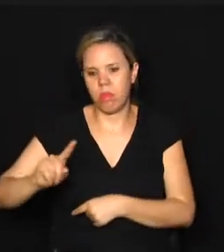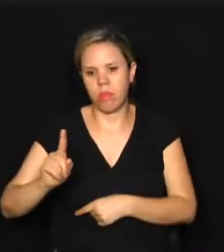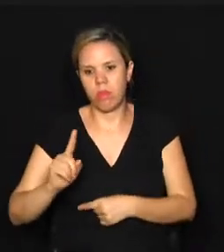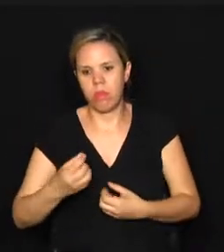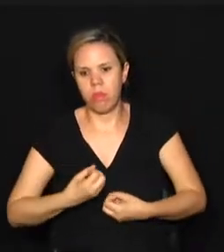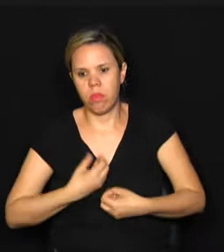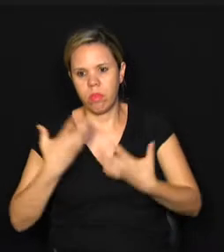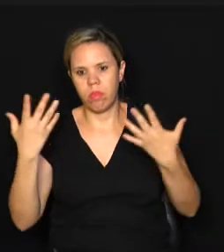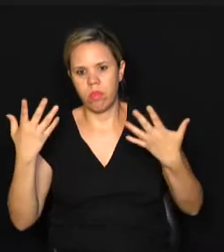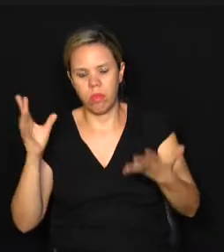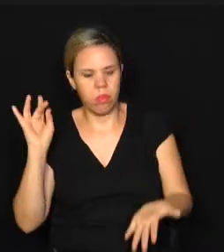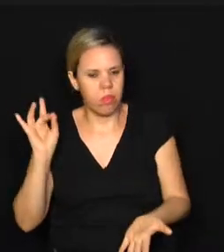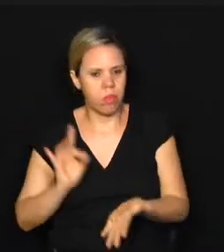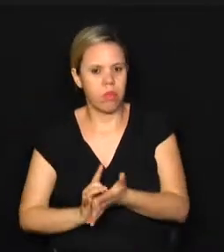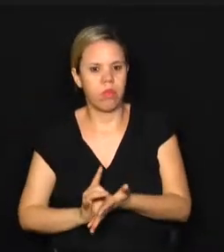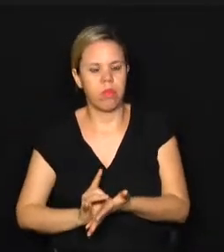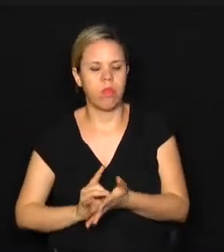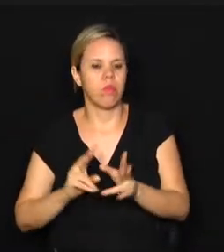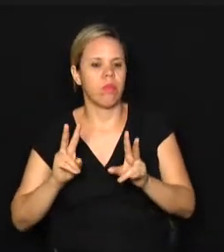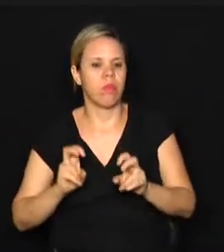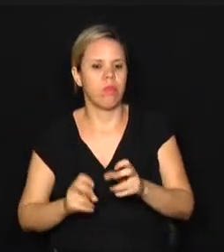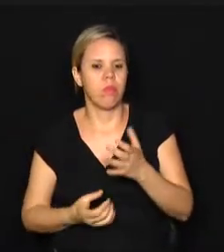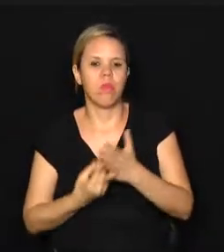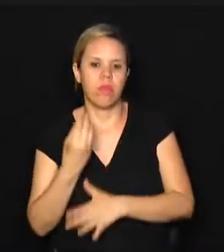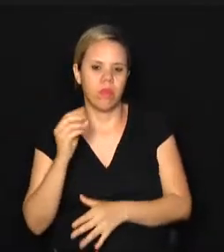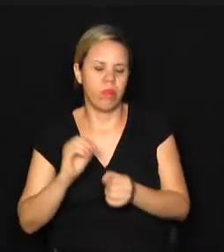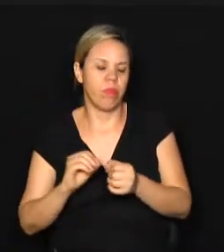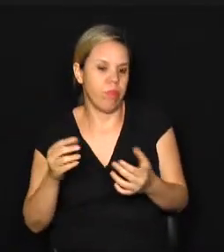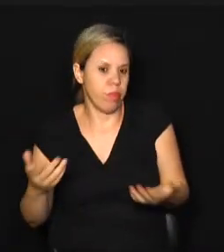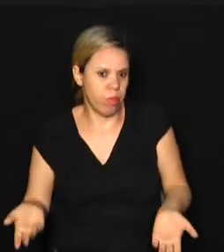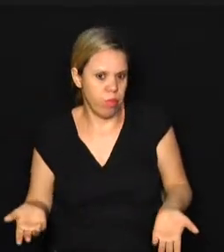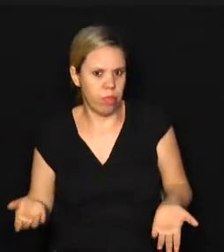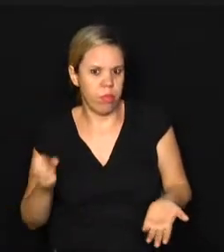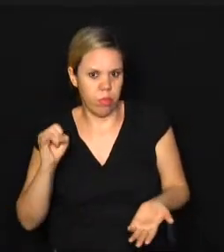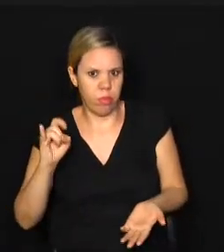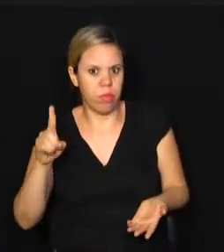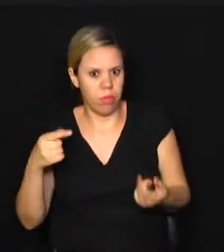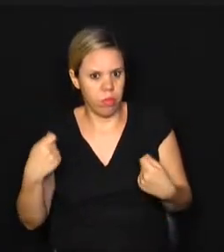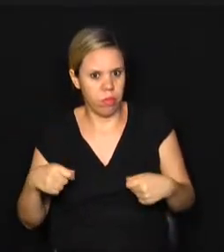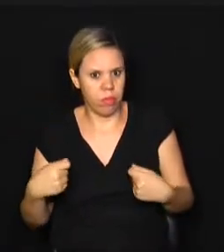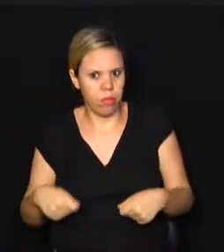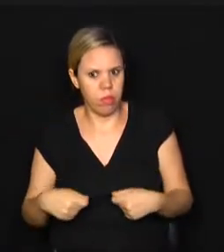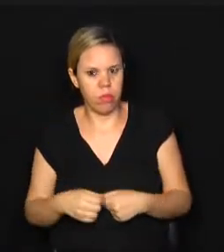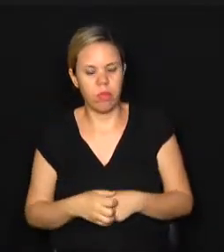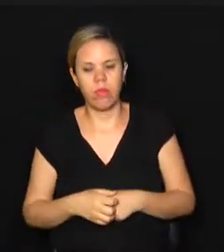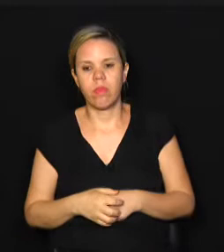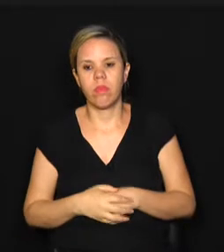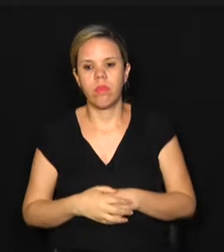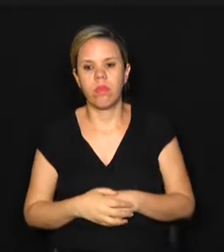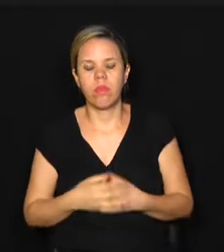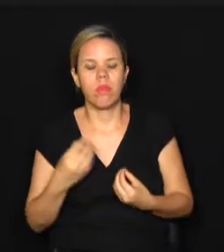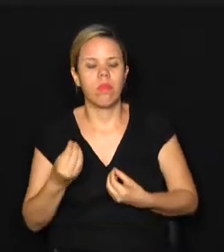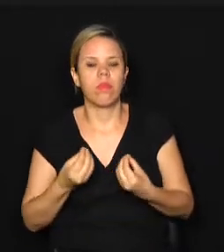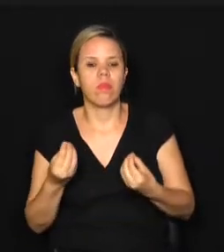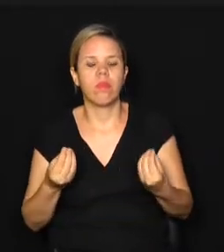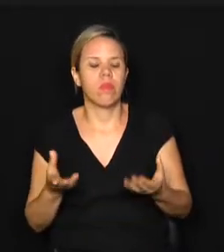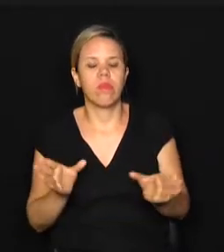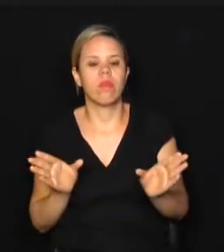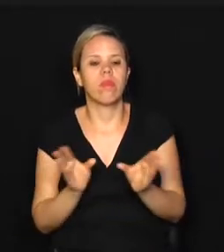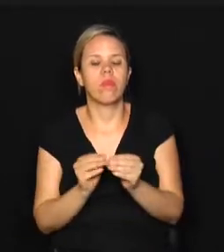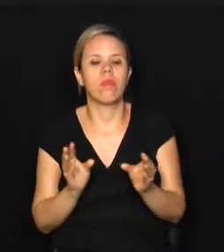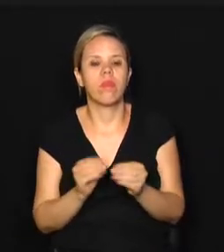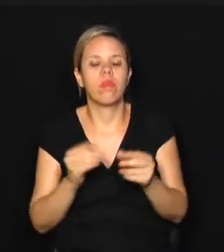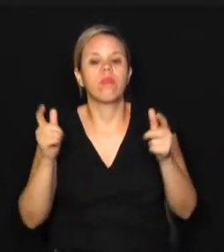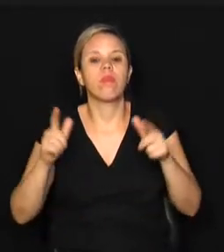informações concretas acerca do que se realmente vai fazer. Se isso é necessário, como chegou numa conclusão, aonde